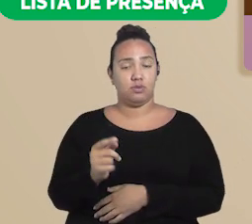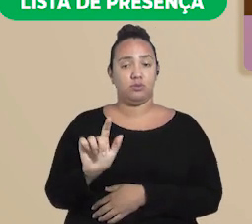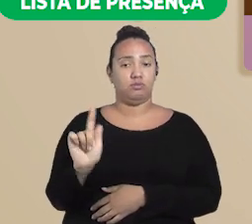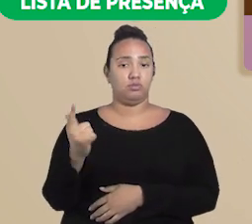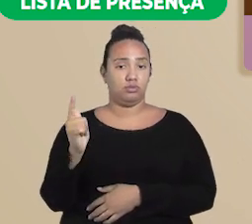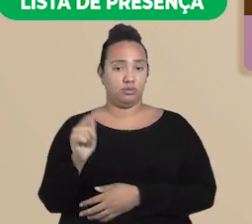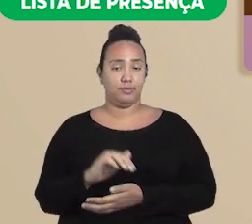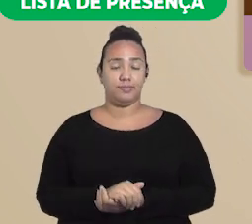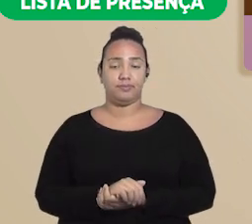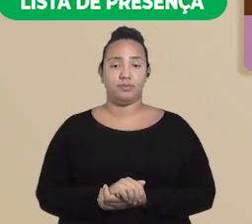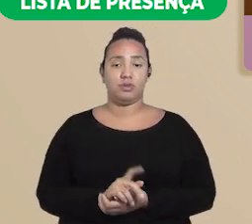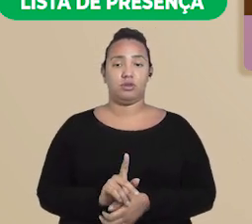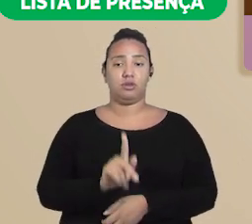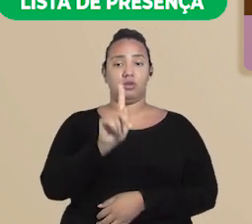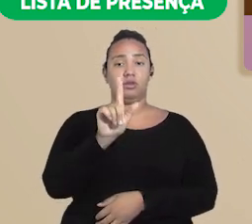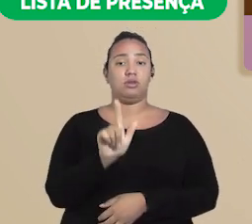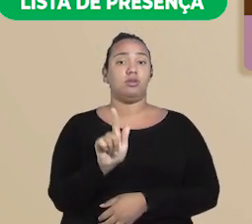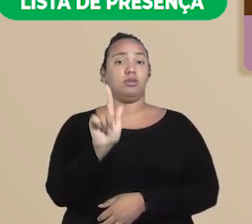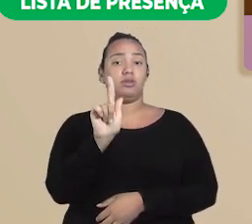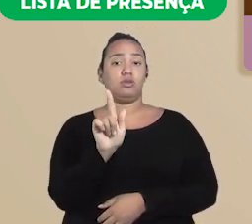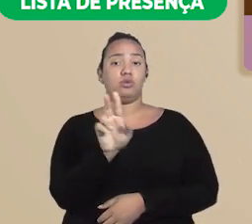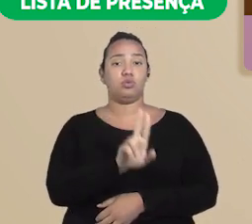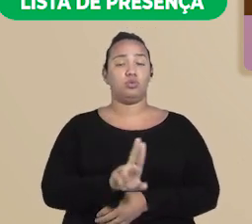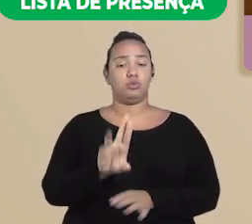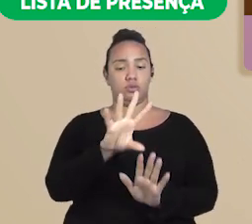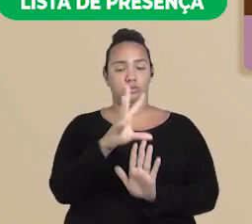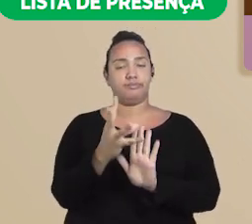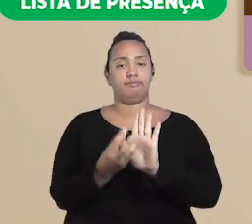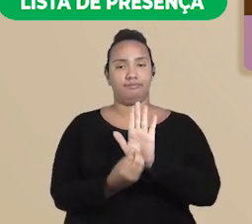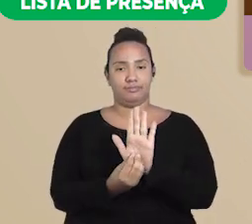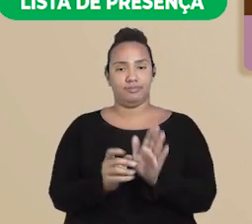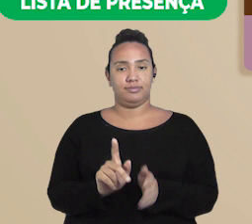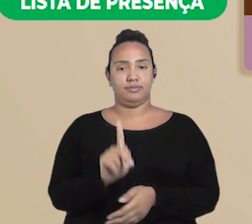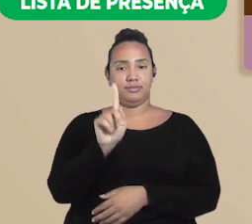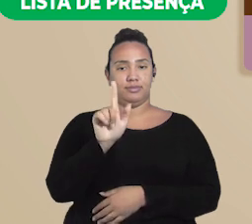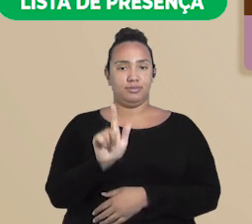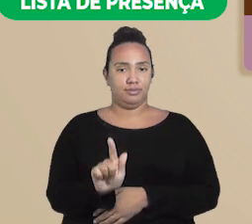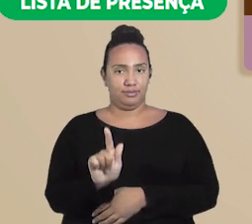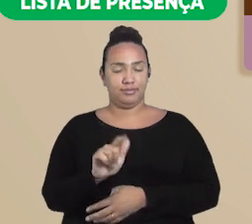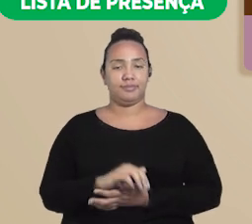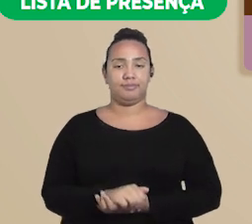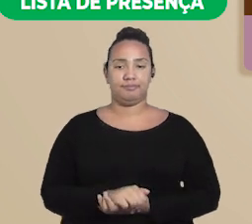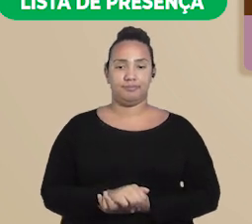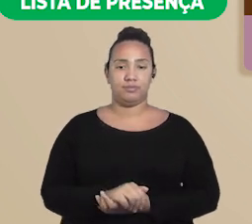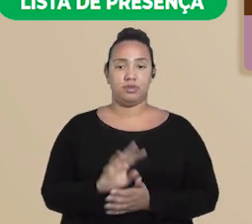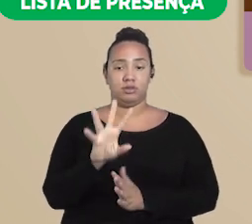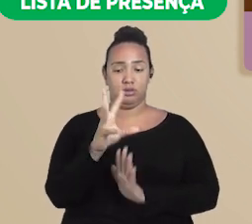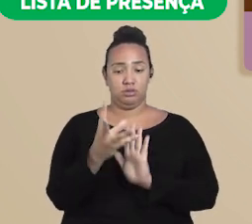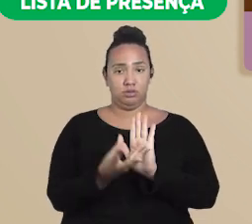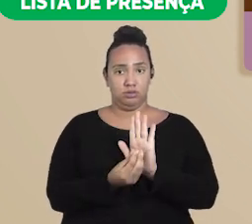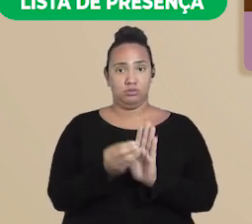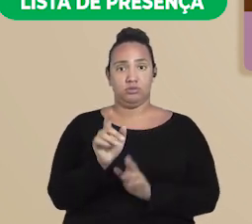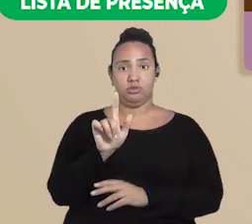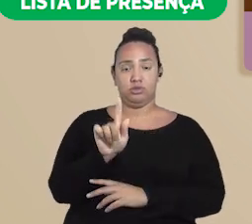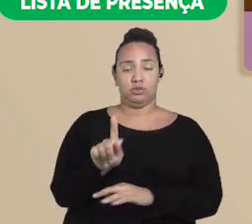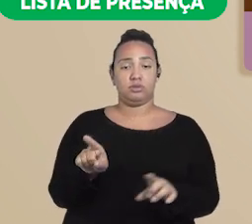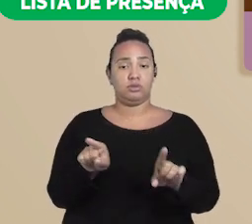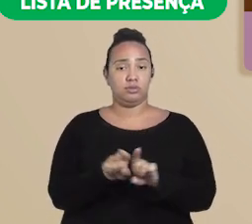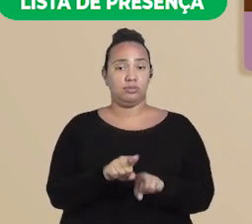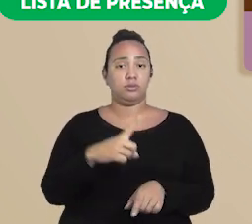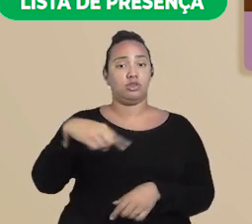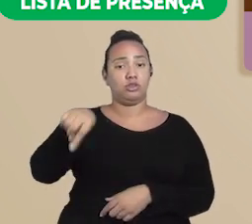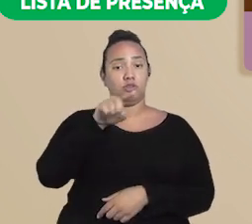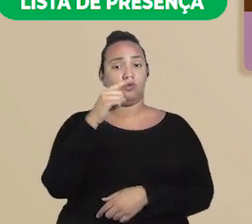gramas. E o quilograma é dado pela letra KG e a grama pela letra G. Vimos também que